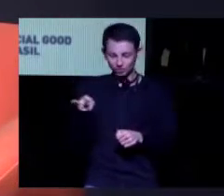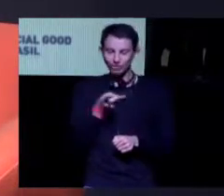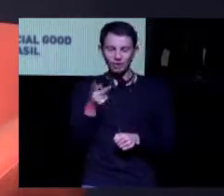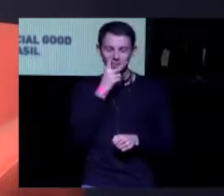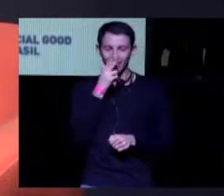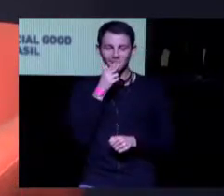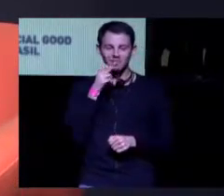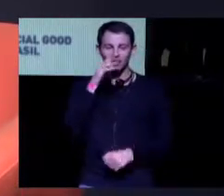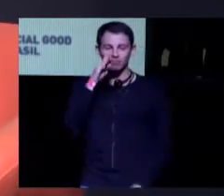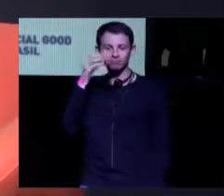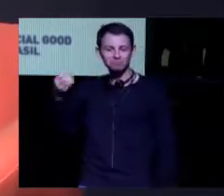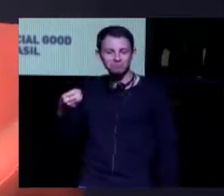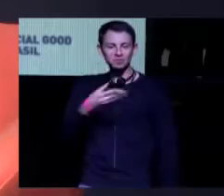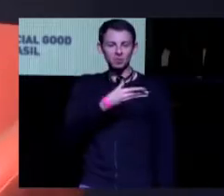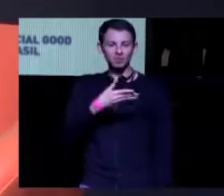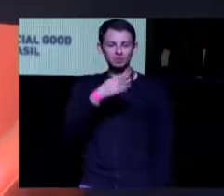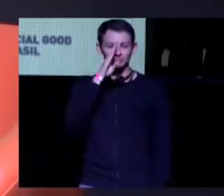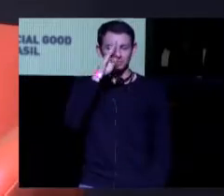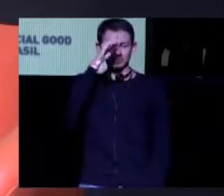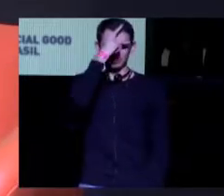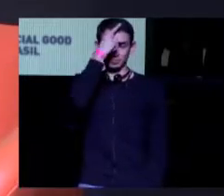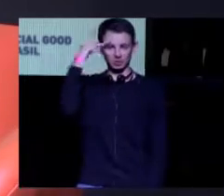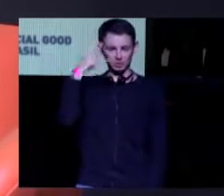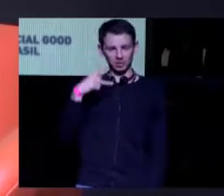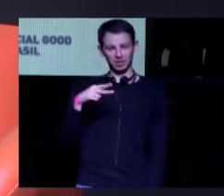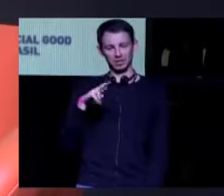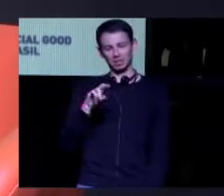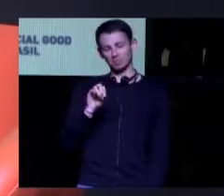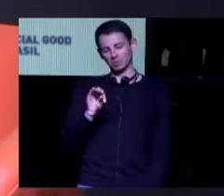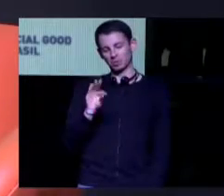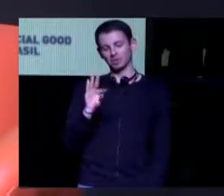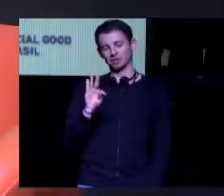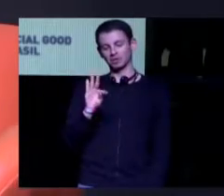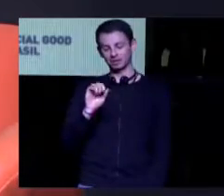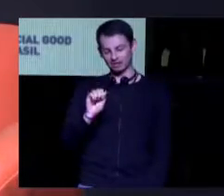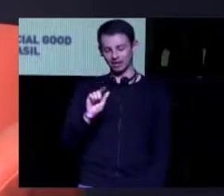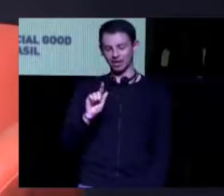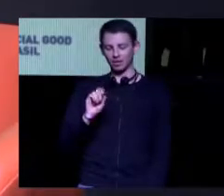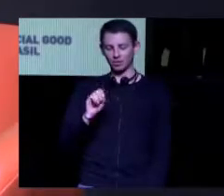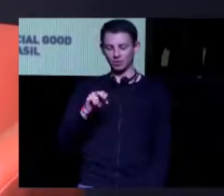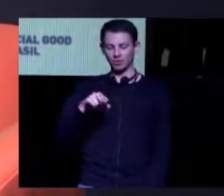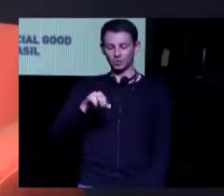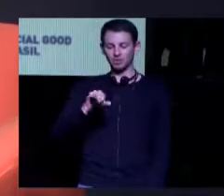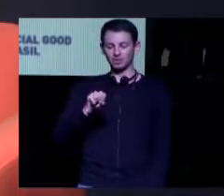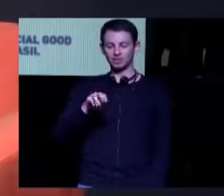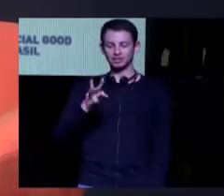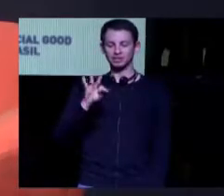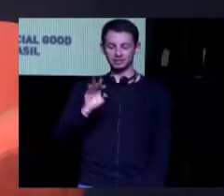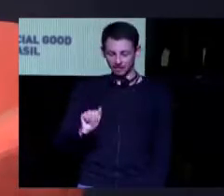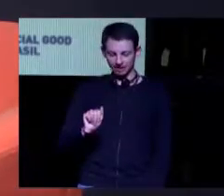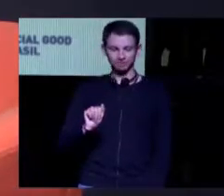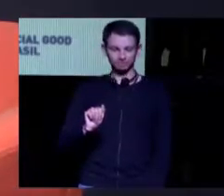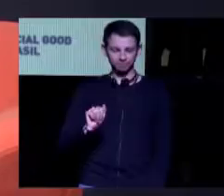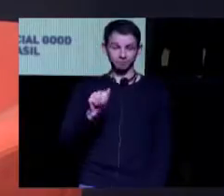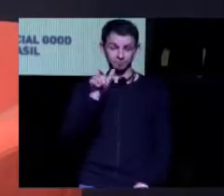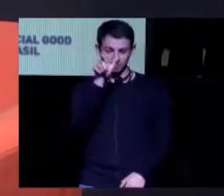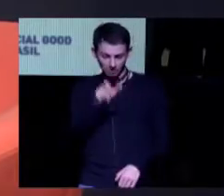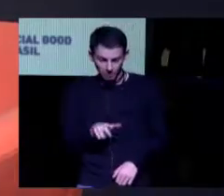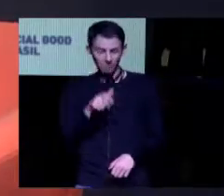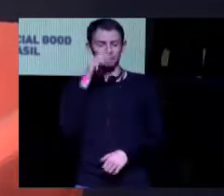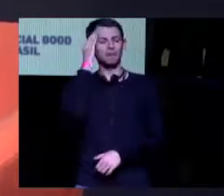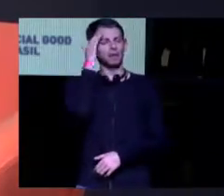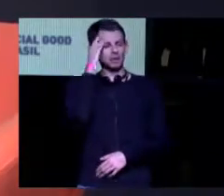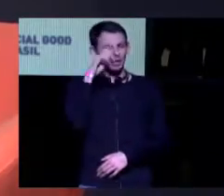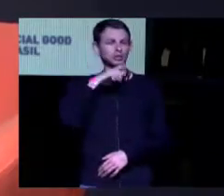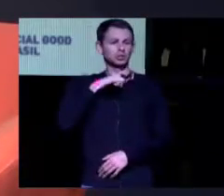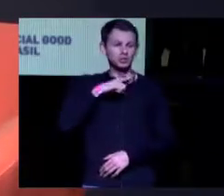A gente enxerga um novo protagonista. São pessoas que conseguem entender que existem causas das mais diversas naturezas, seja